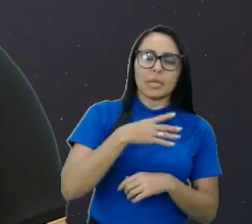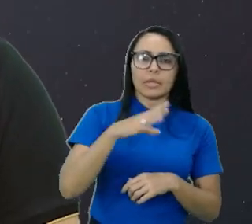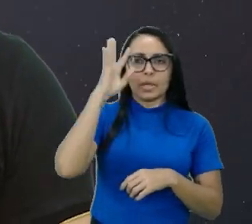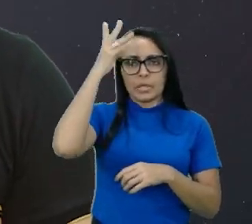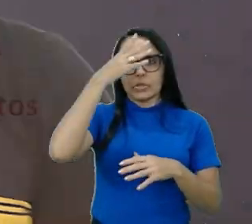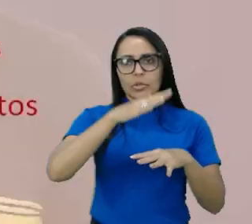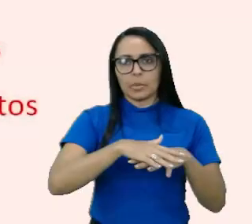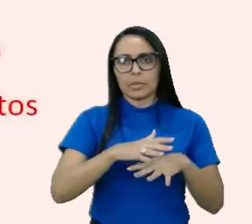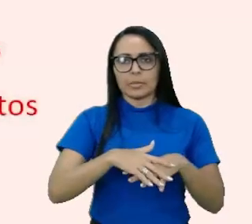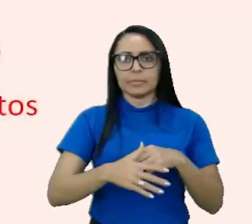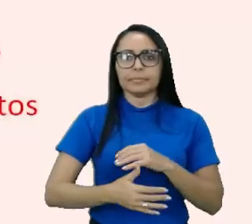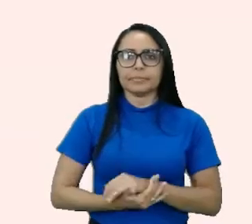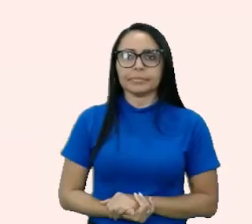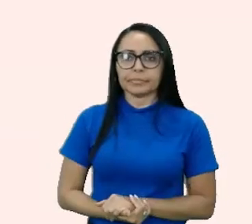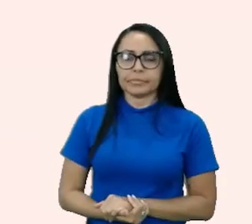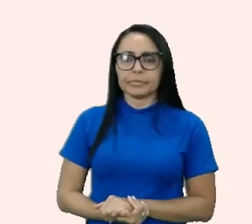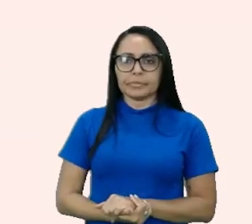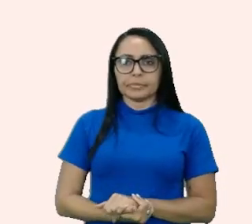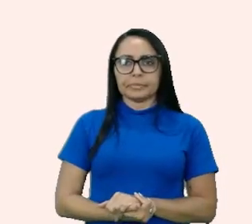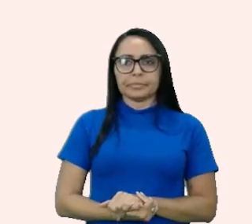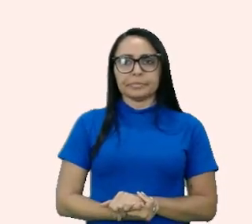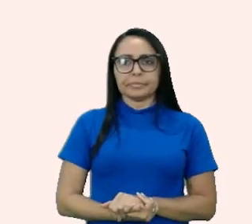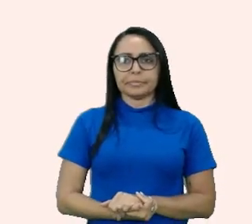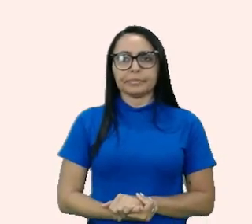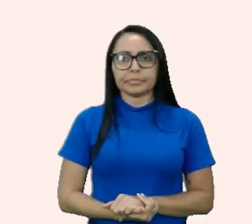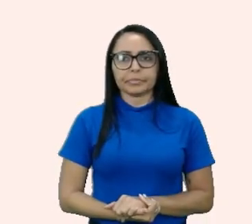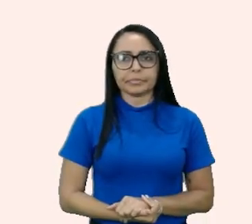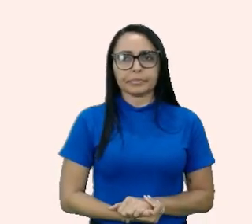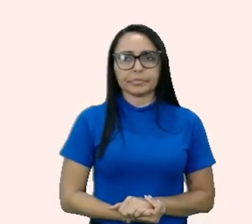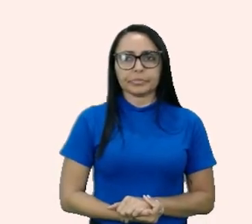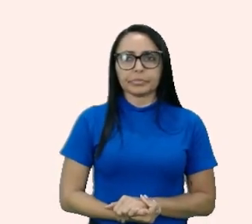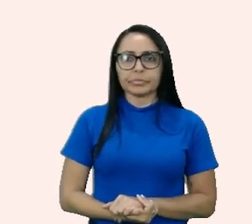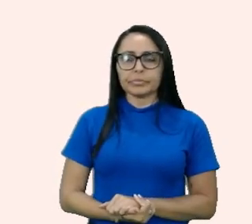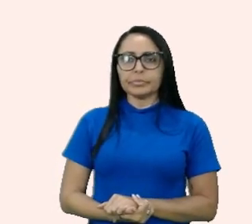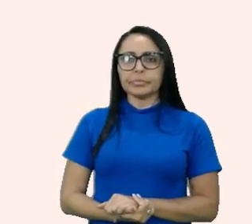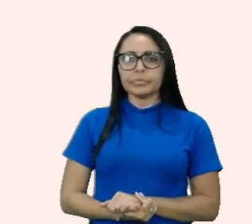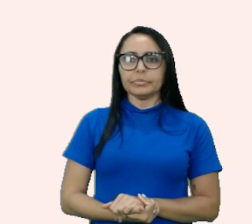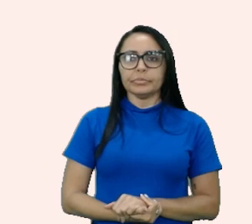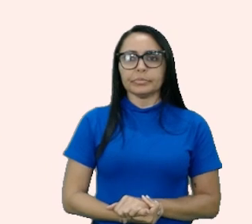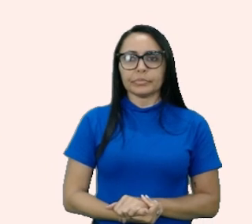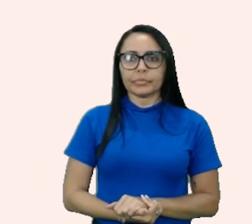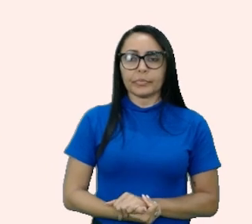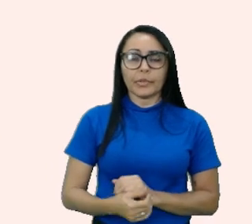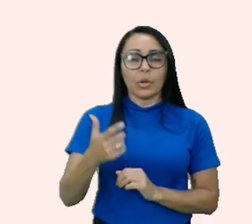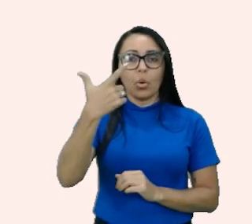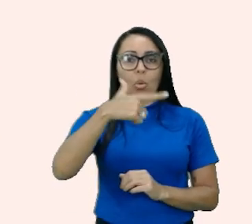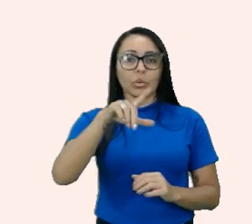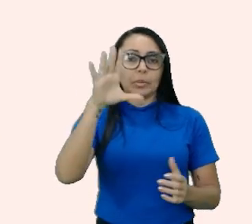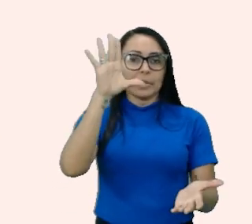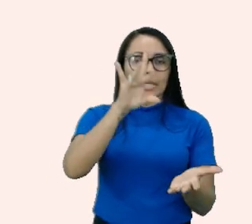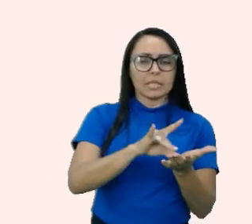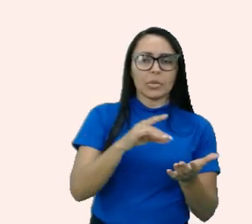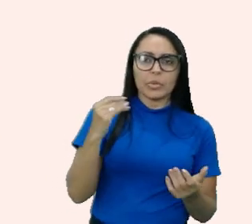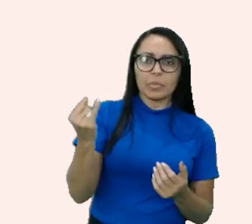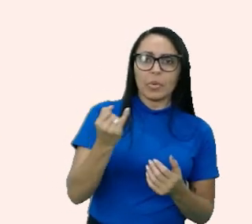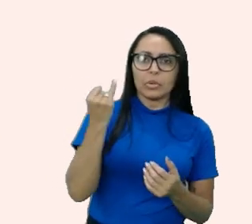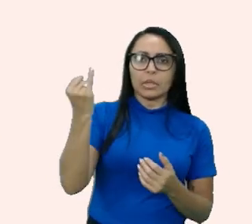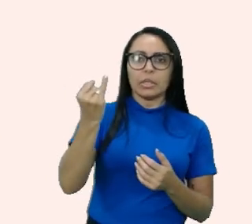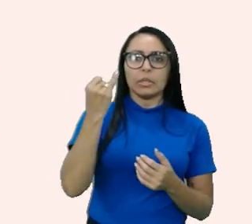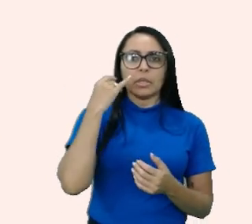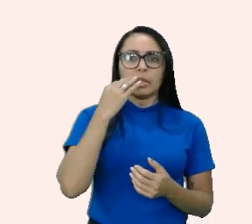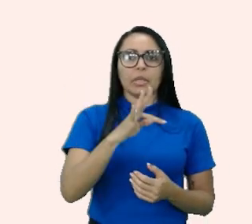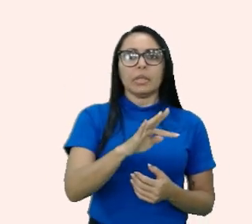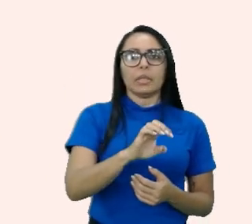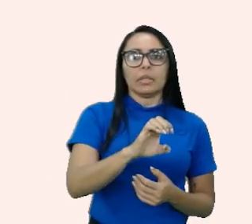matemática. Vem comigo, tela geral. Meu povo, outra aplicação interessante é exatamente o Teorema